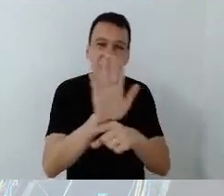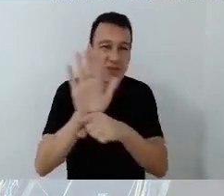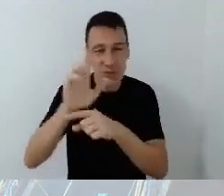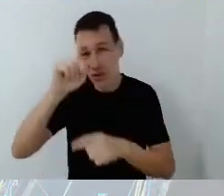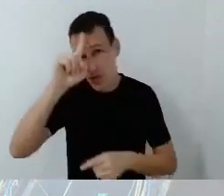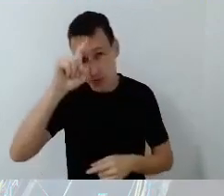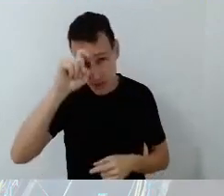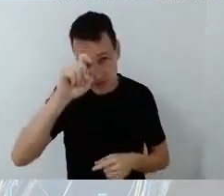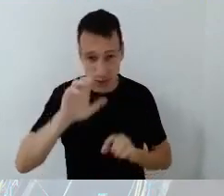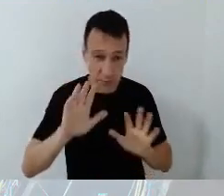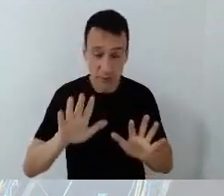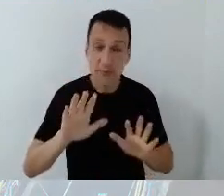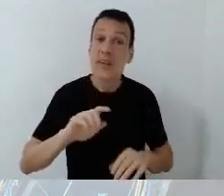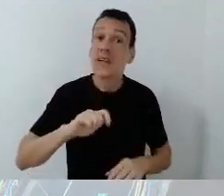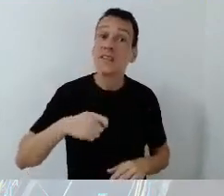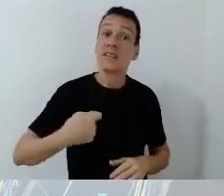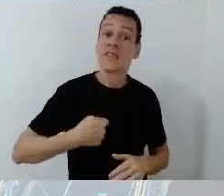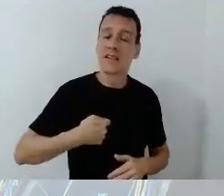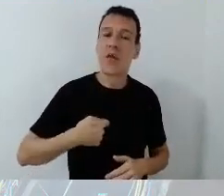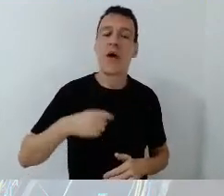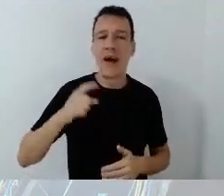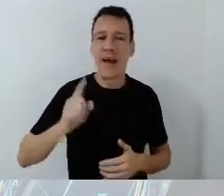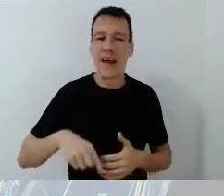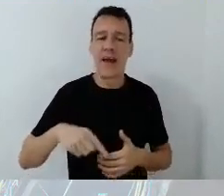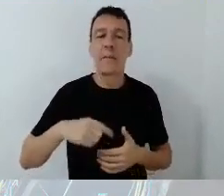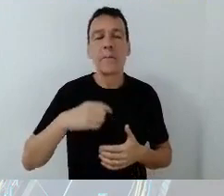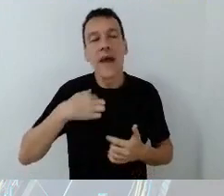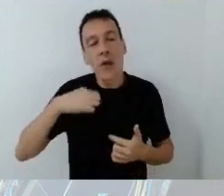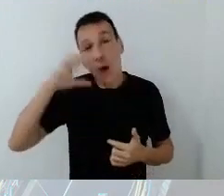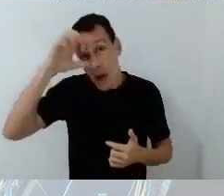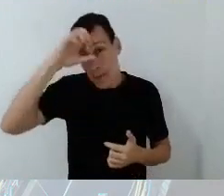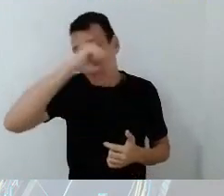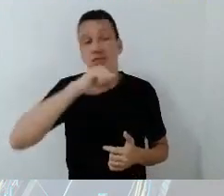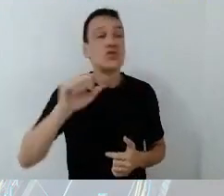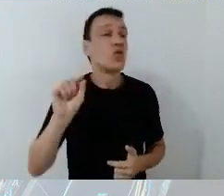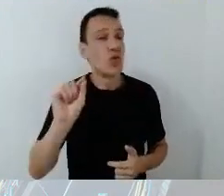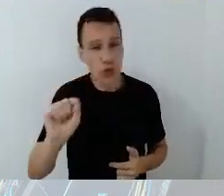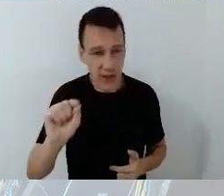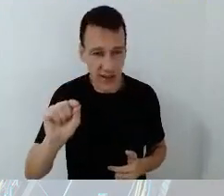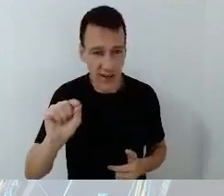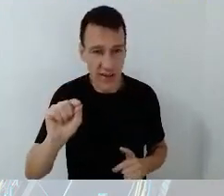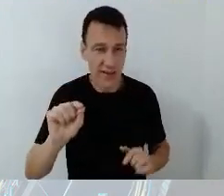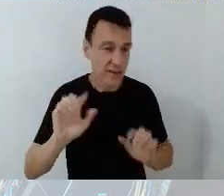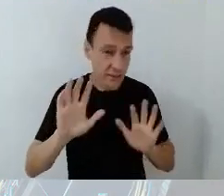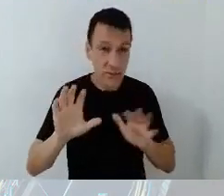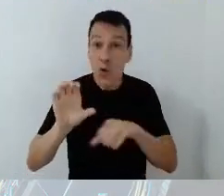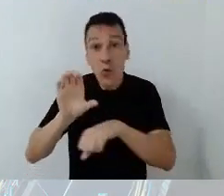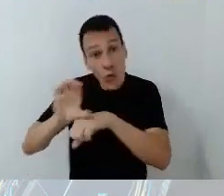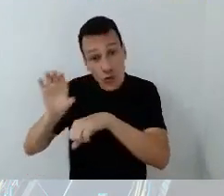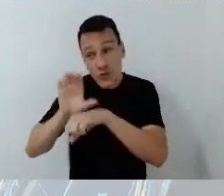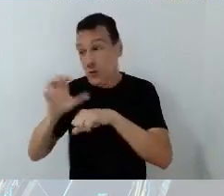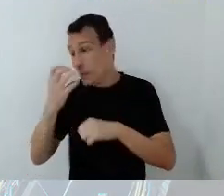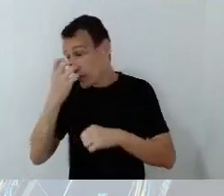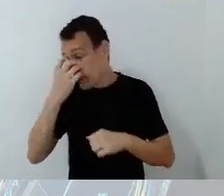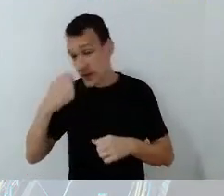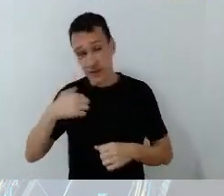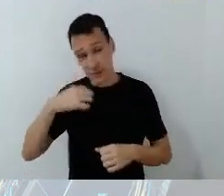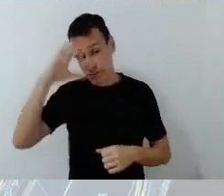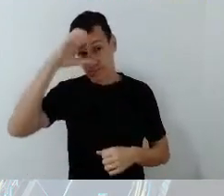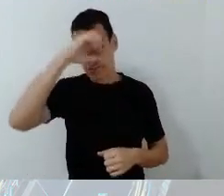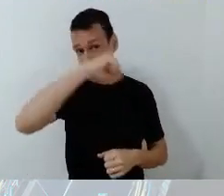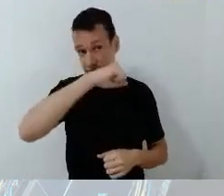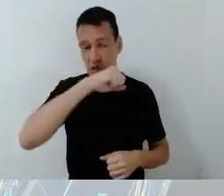Mandatório. Isso é um aprendizado do palhaço. Eu aprendi num curso de palhaço. Você quer ser um líder